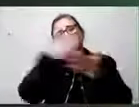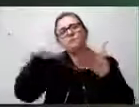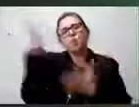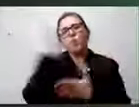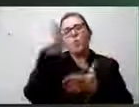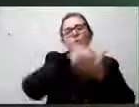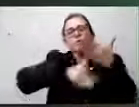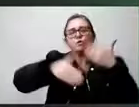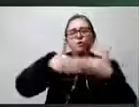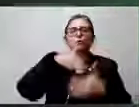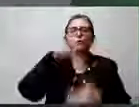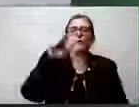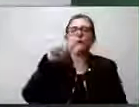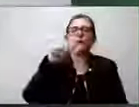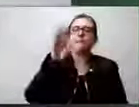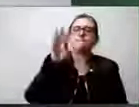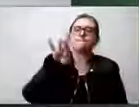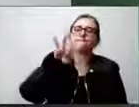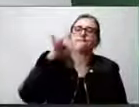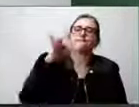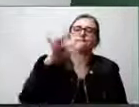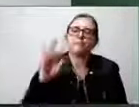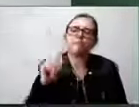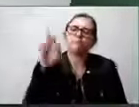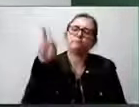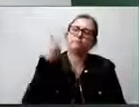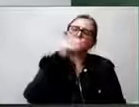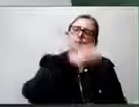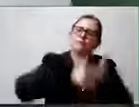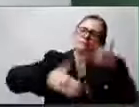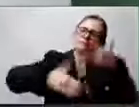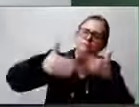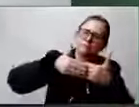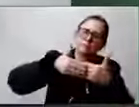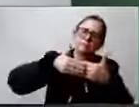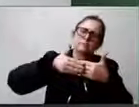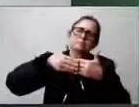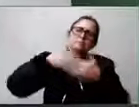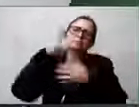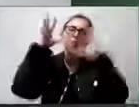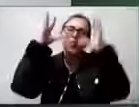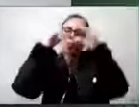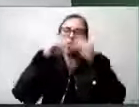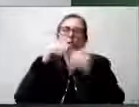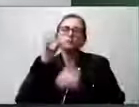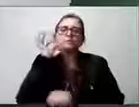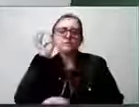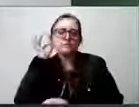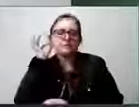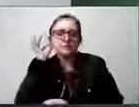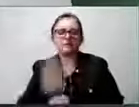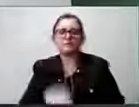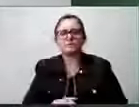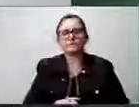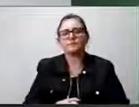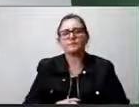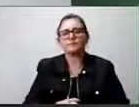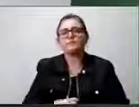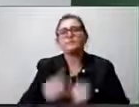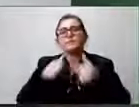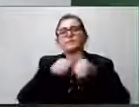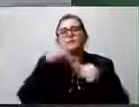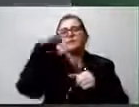muito obrigado, professora Andréia, professora Josi, professor Marco Antônio. Realmente a noite foi excelente. Tá? Estar com vocês aqui, espero que